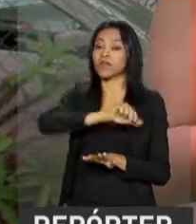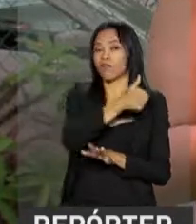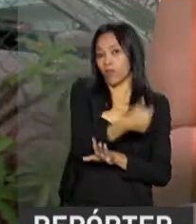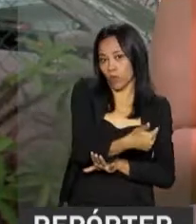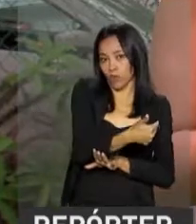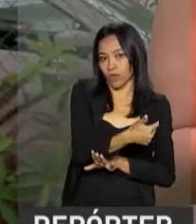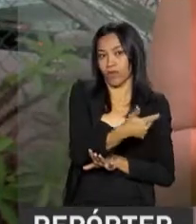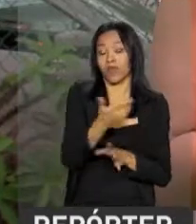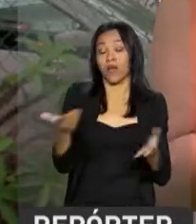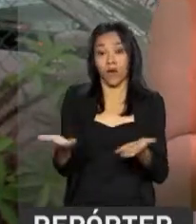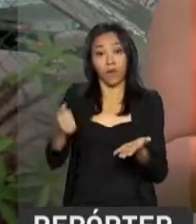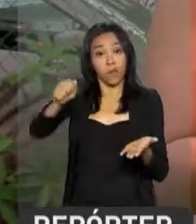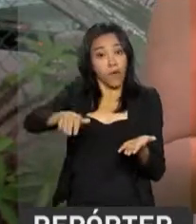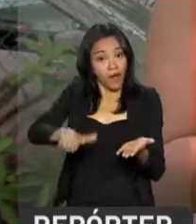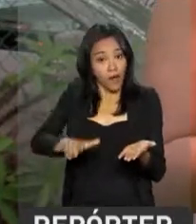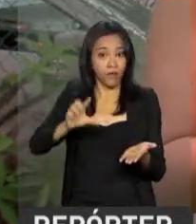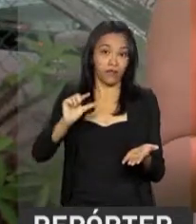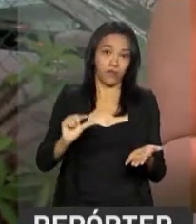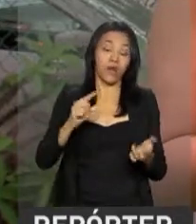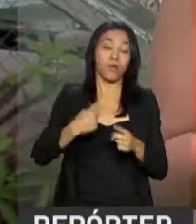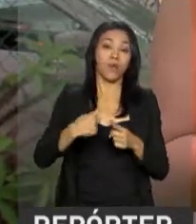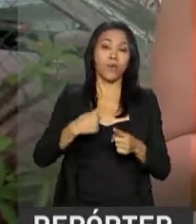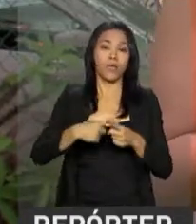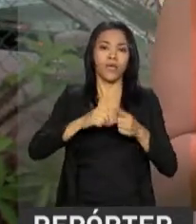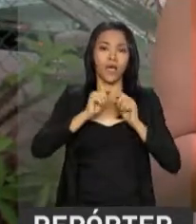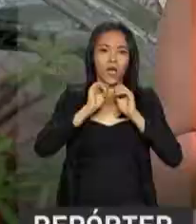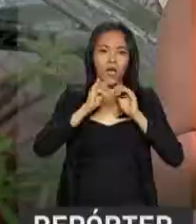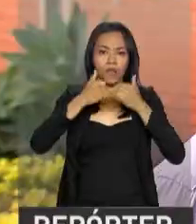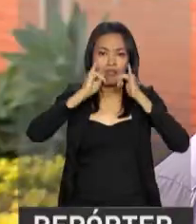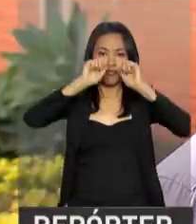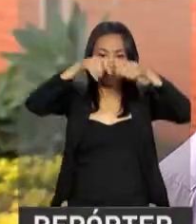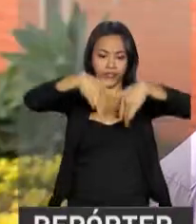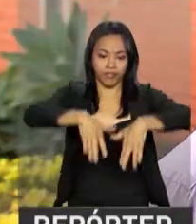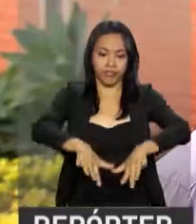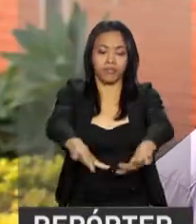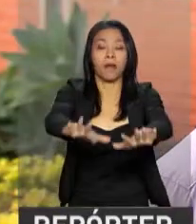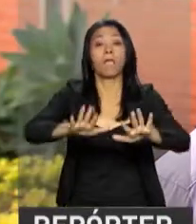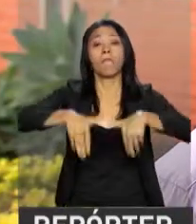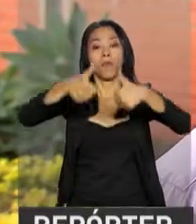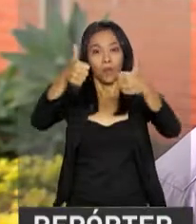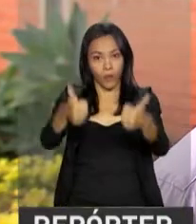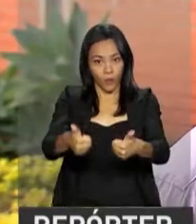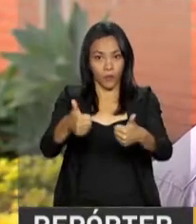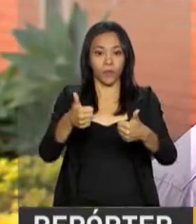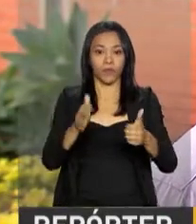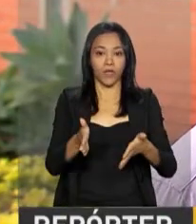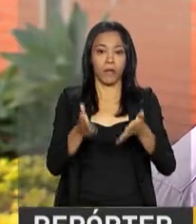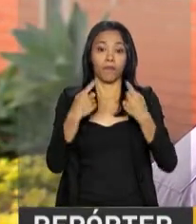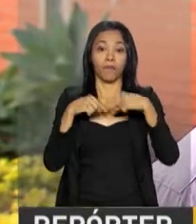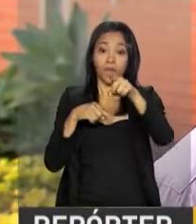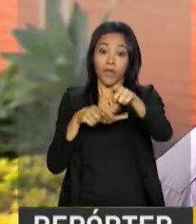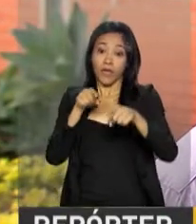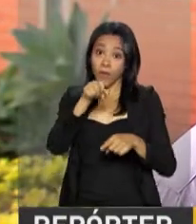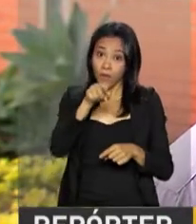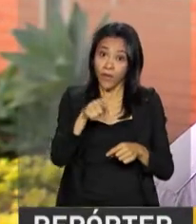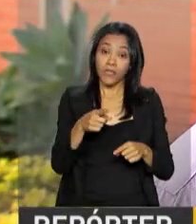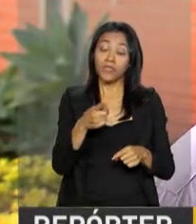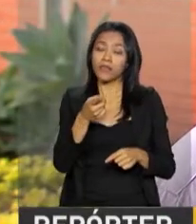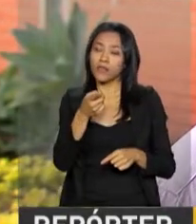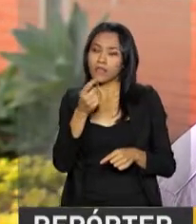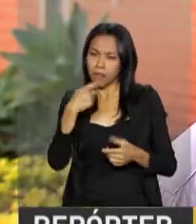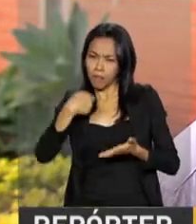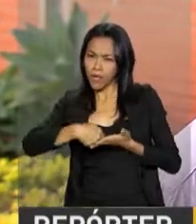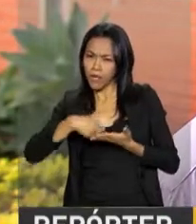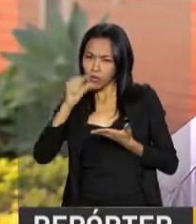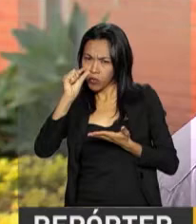está mais barato porque a situação nas usinas hidrelétricas melhorou essas bandeiras tarifárias fica claro consumidor que ele está pagando mais